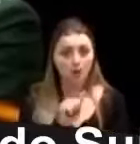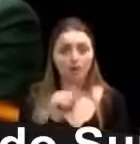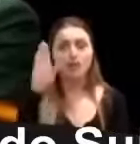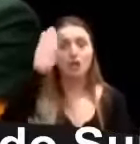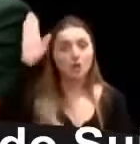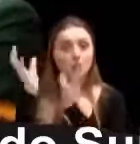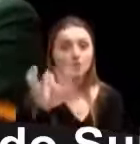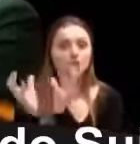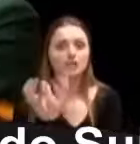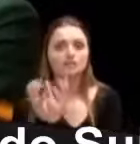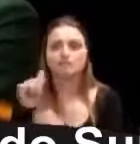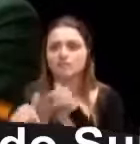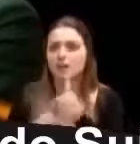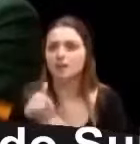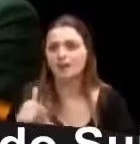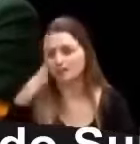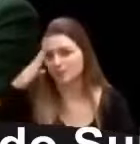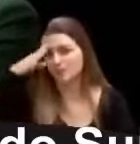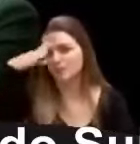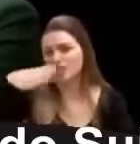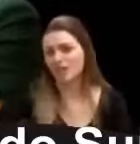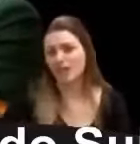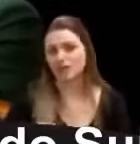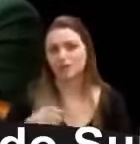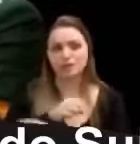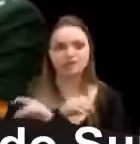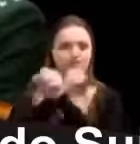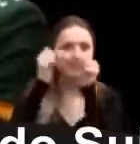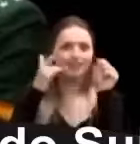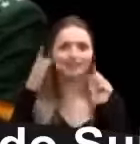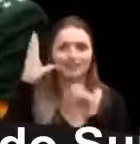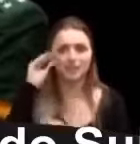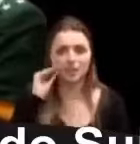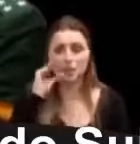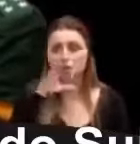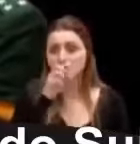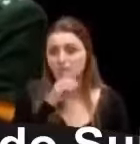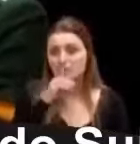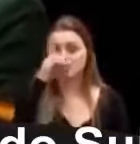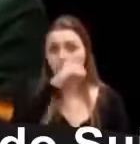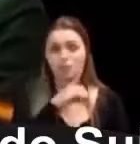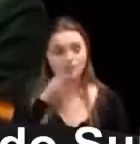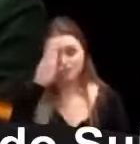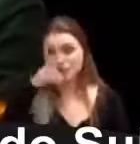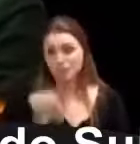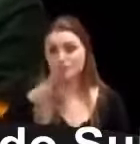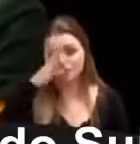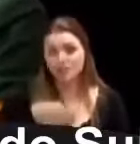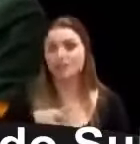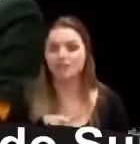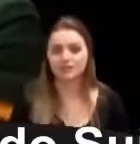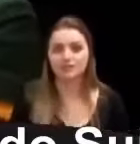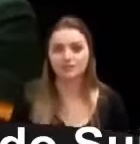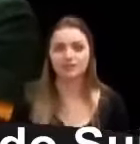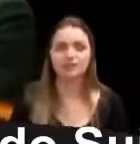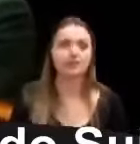dia, 7 dias por semana. Sábado e domingo. Não tem horário.